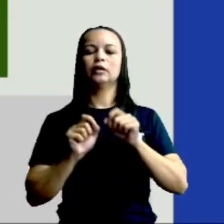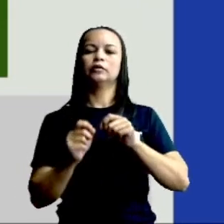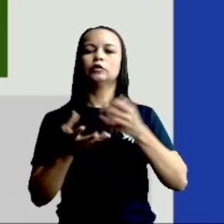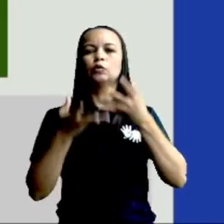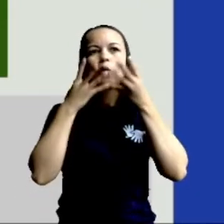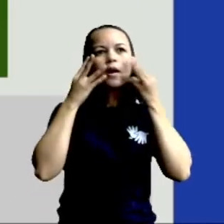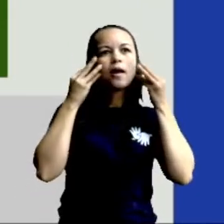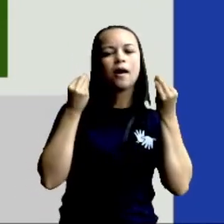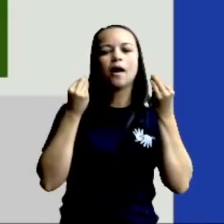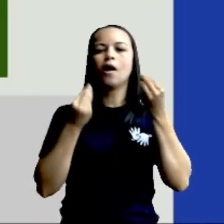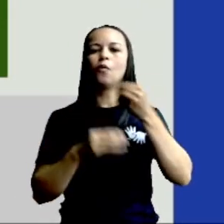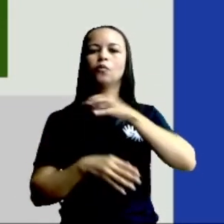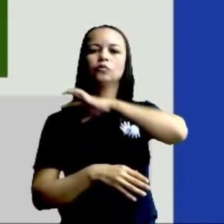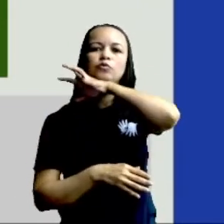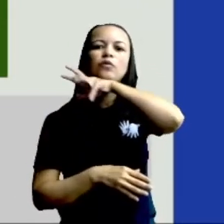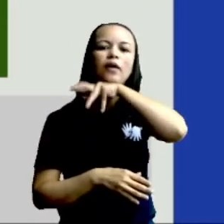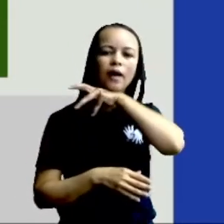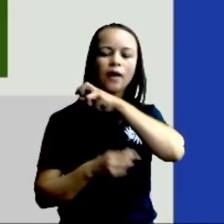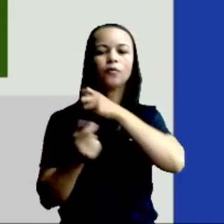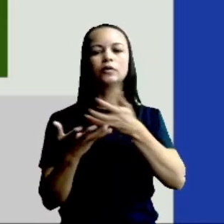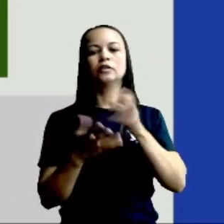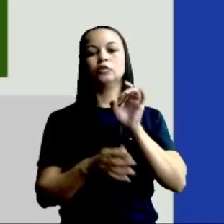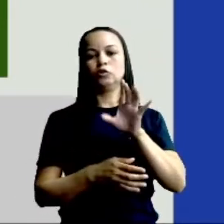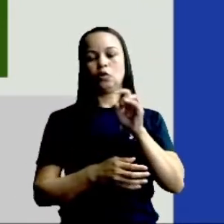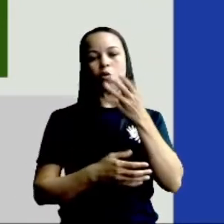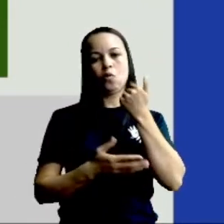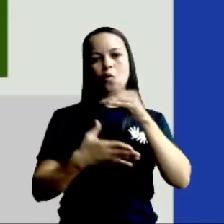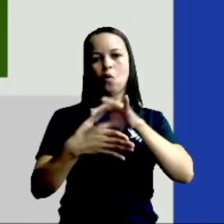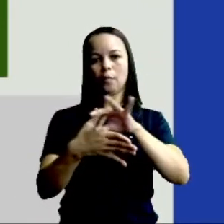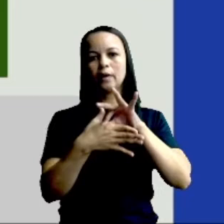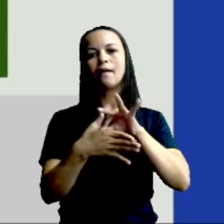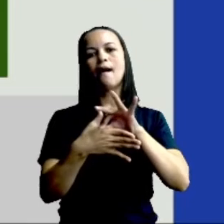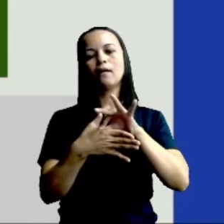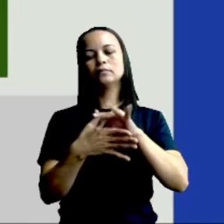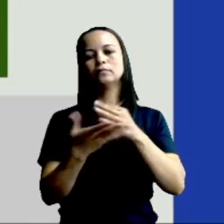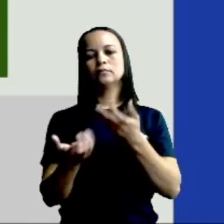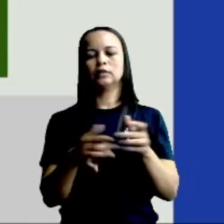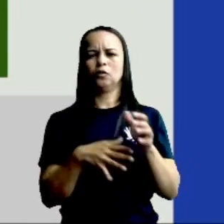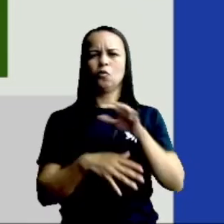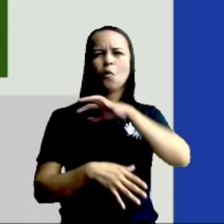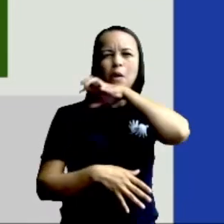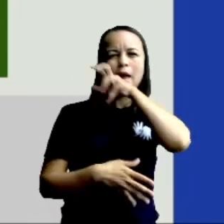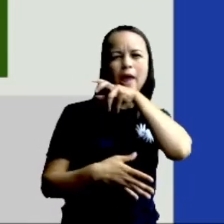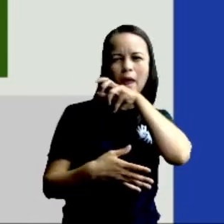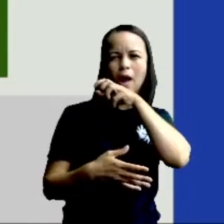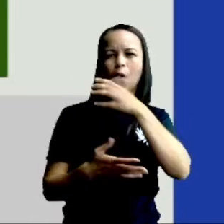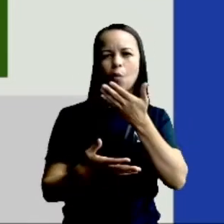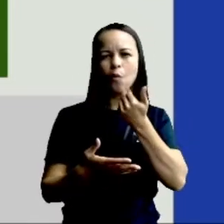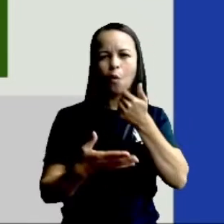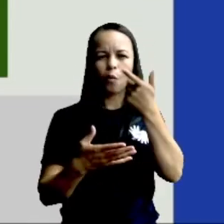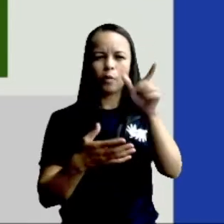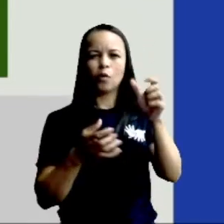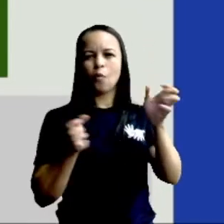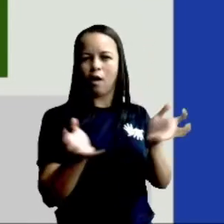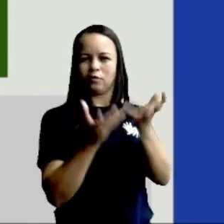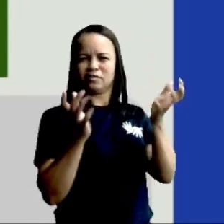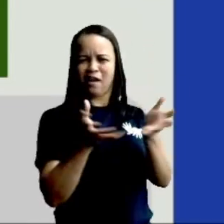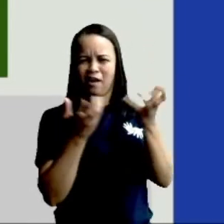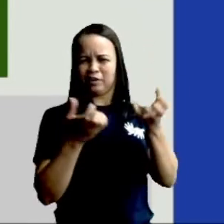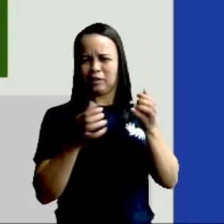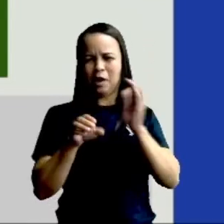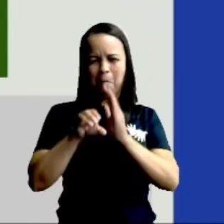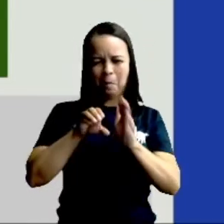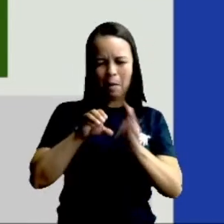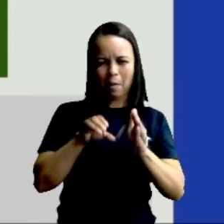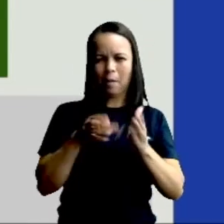leopardo, do leão, tá? Que eles só comem carne. Você não vai ver um leão aí comendo uma saladinha de alface com